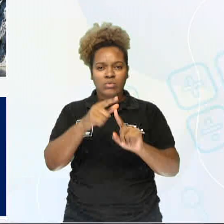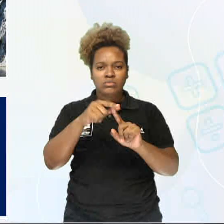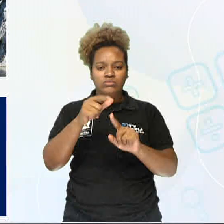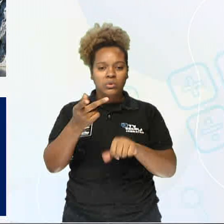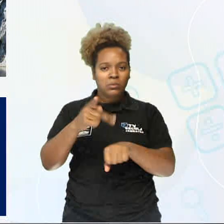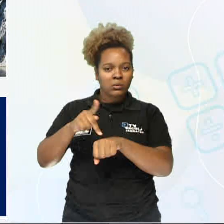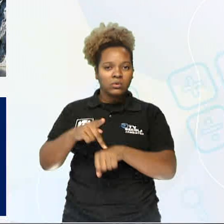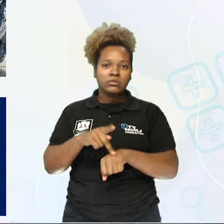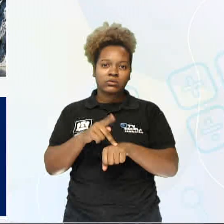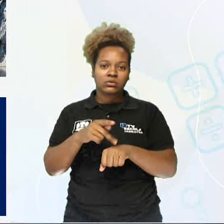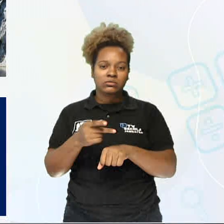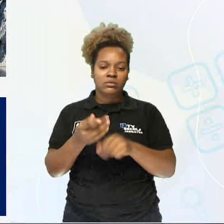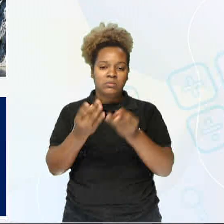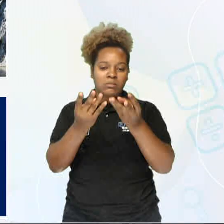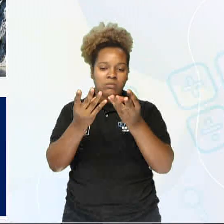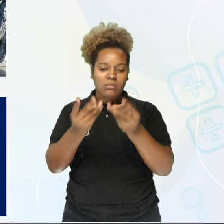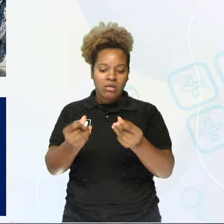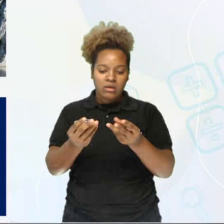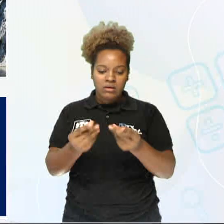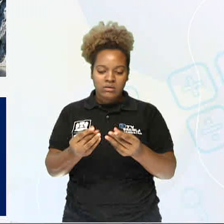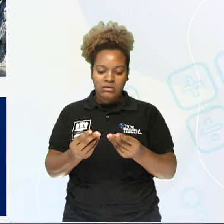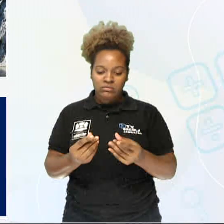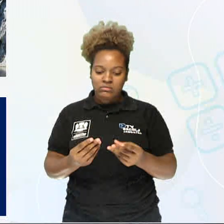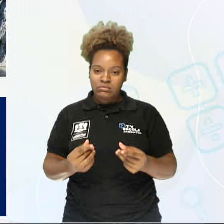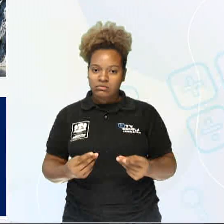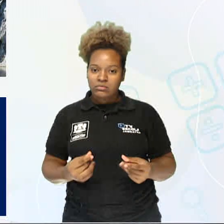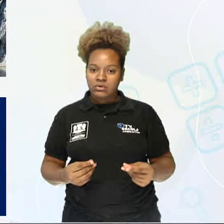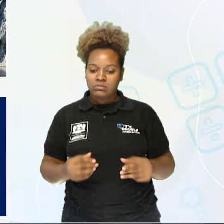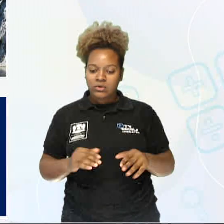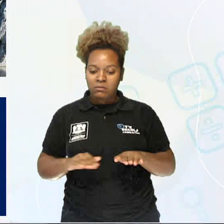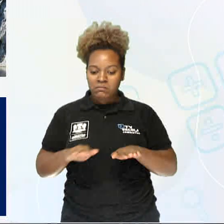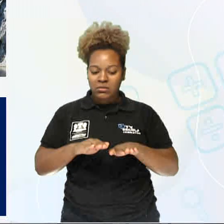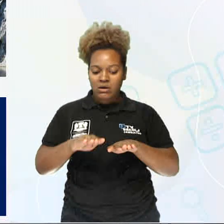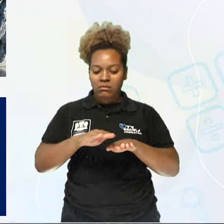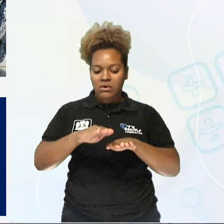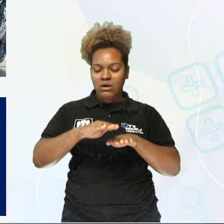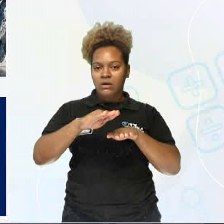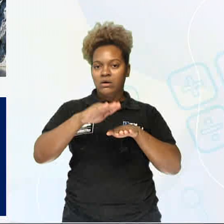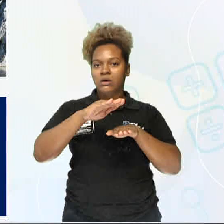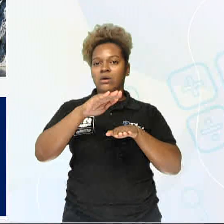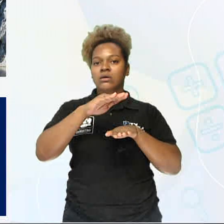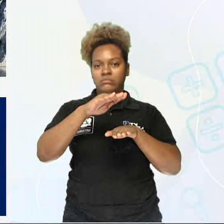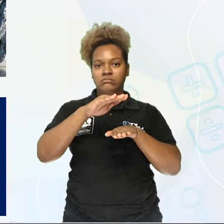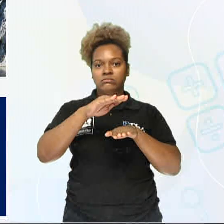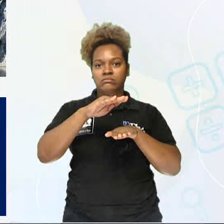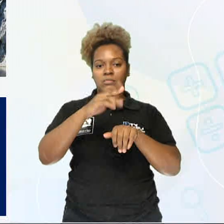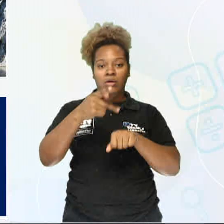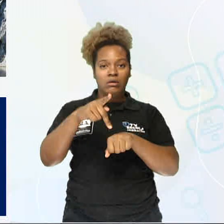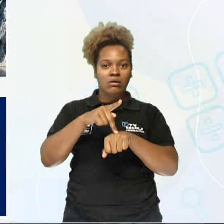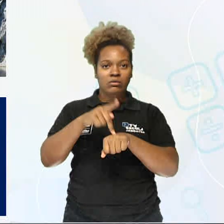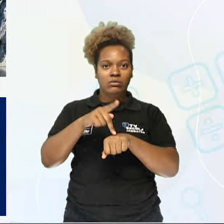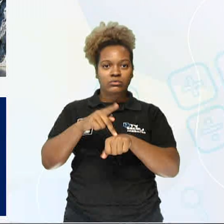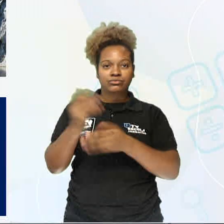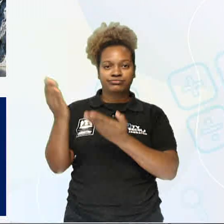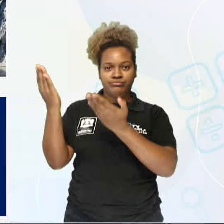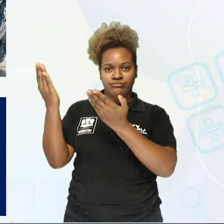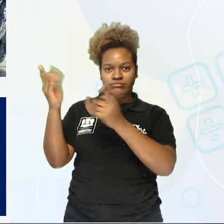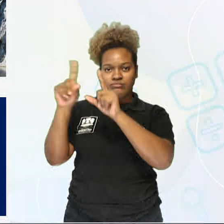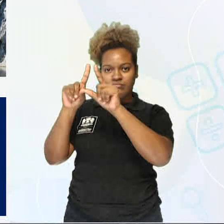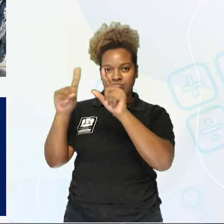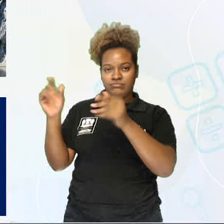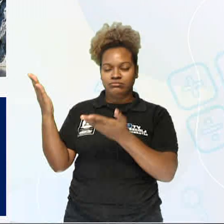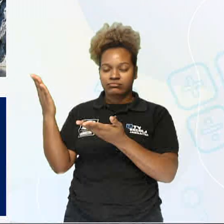seja, com a fragmentação das rochas, elas chegam a formar as rochas sedimentares.